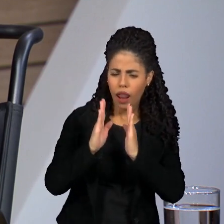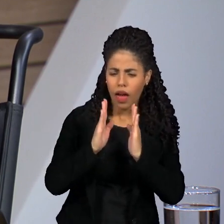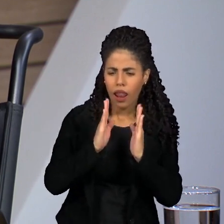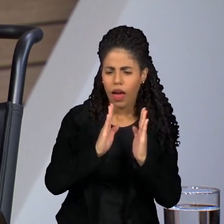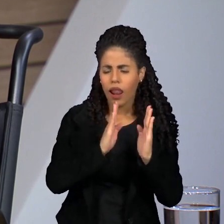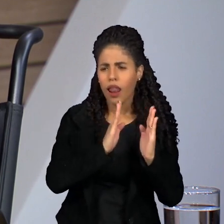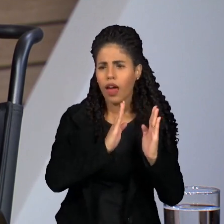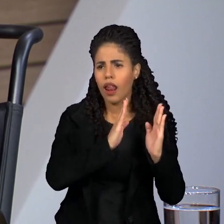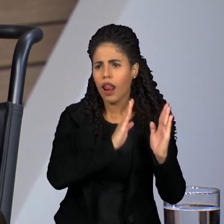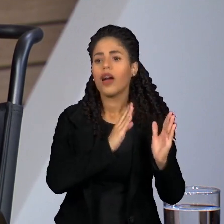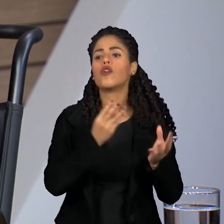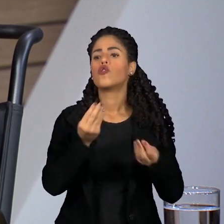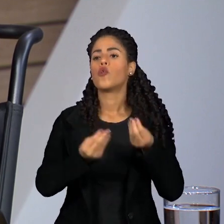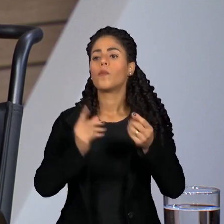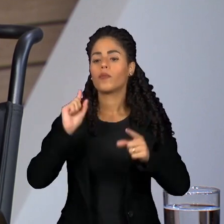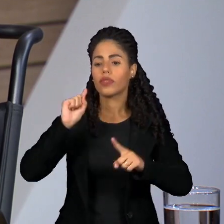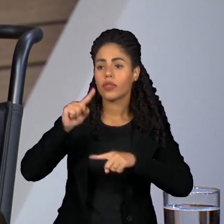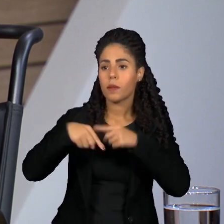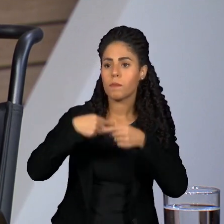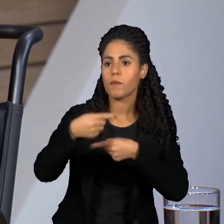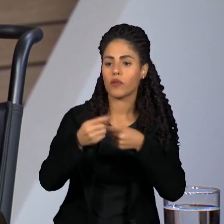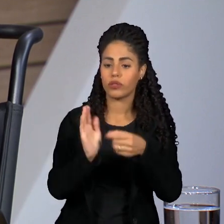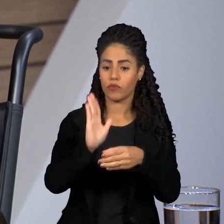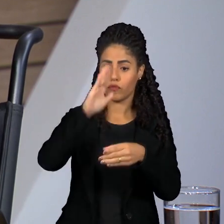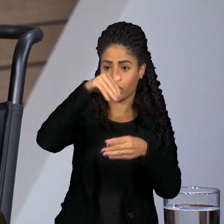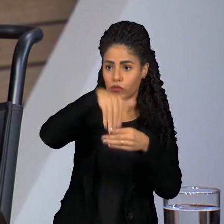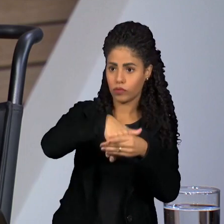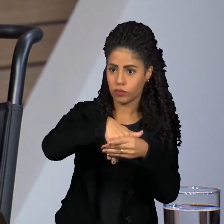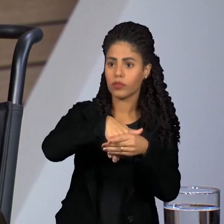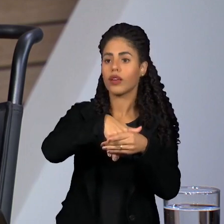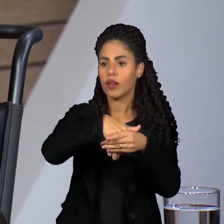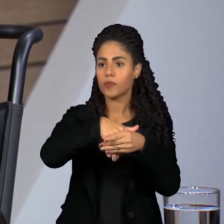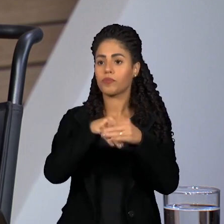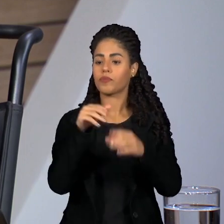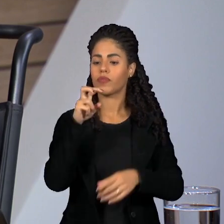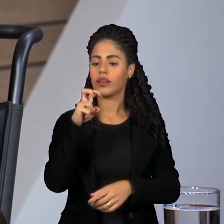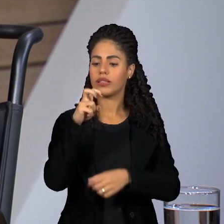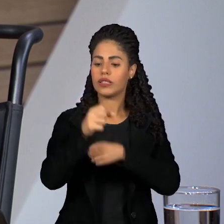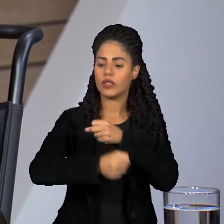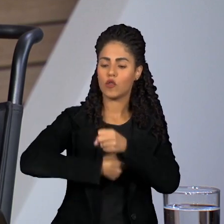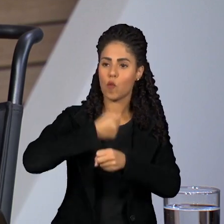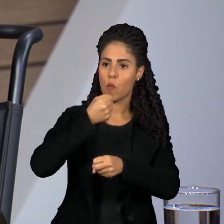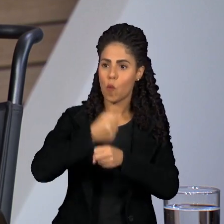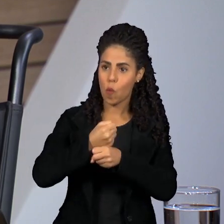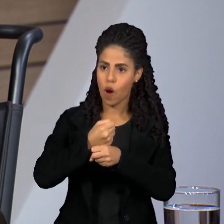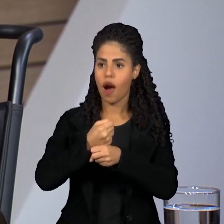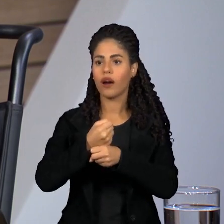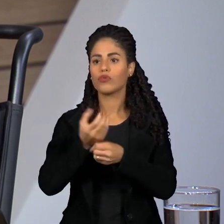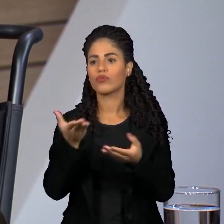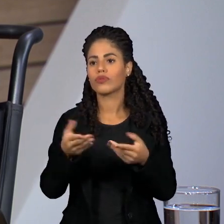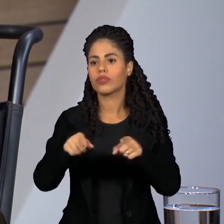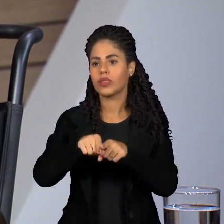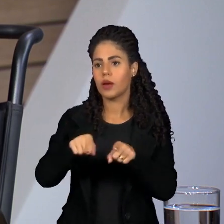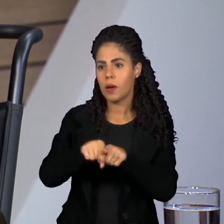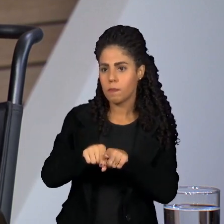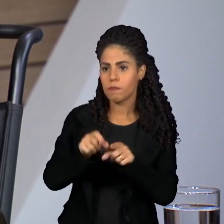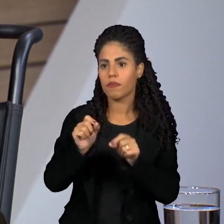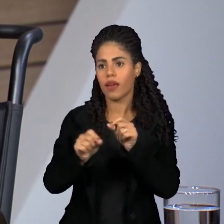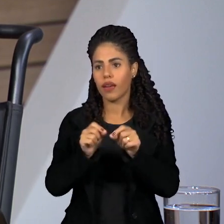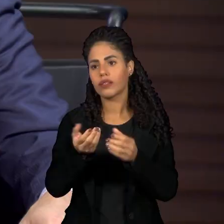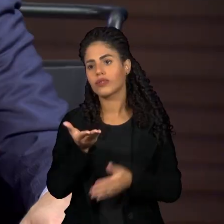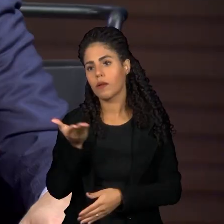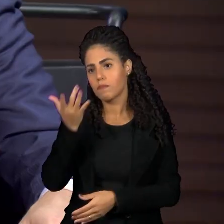esse toma lá da cá, veio depois, na votação dos 5 anos de Sarney e do regime de governo